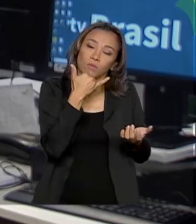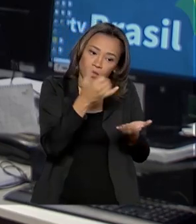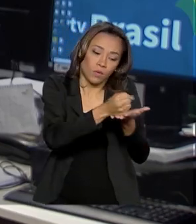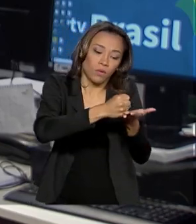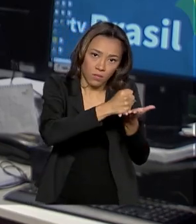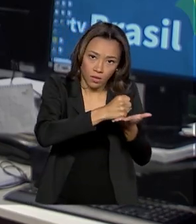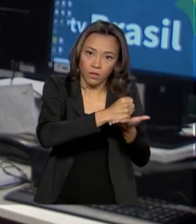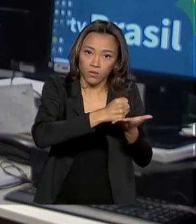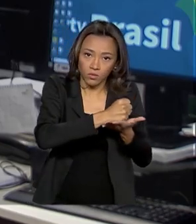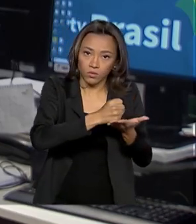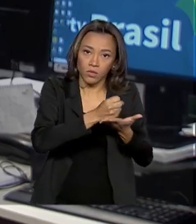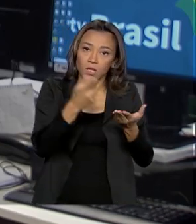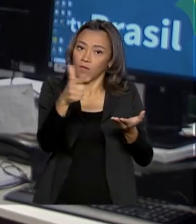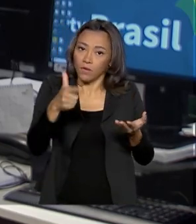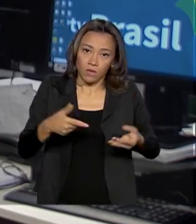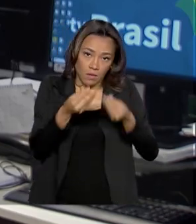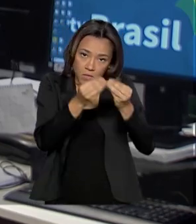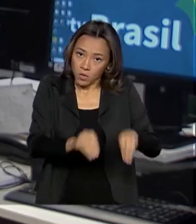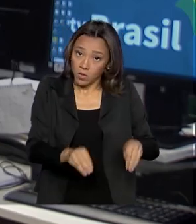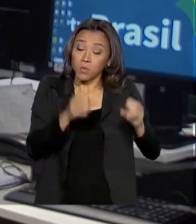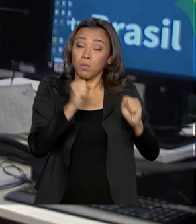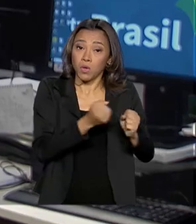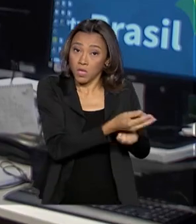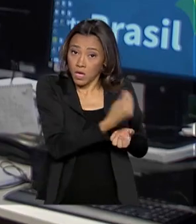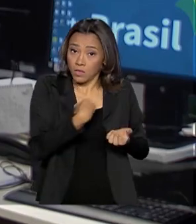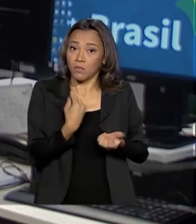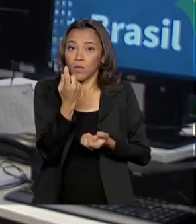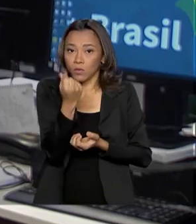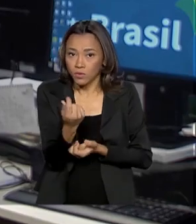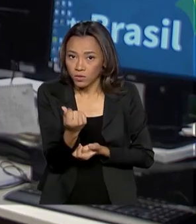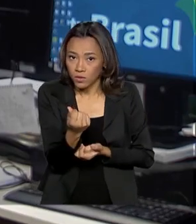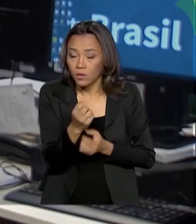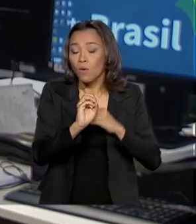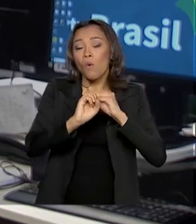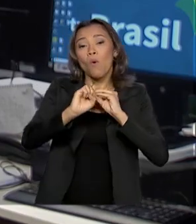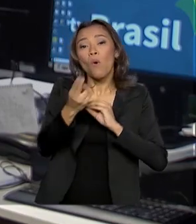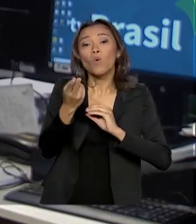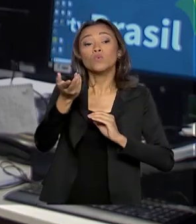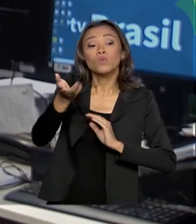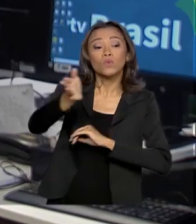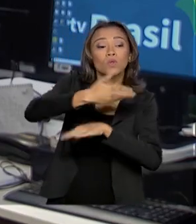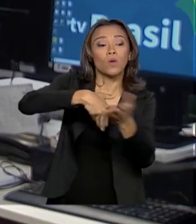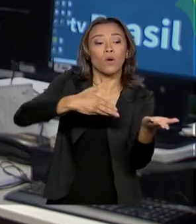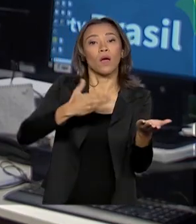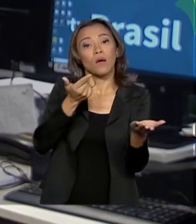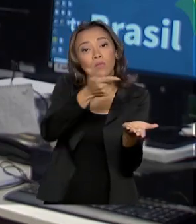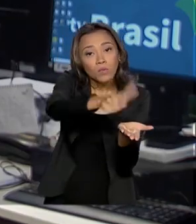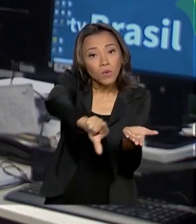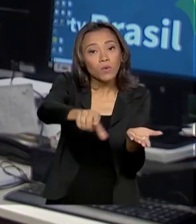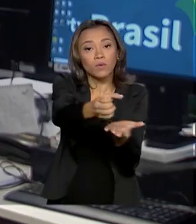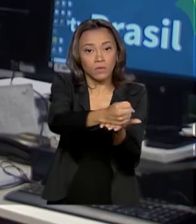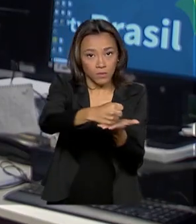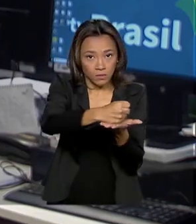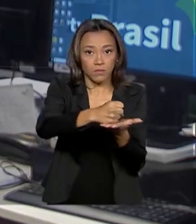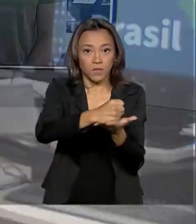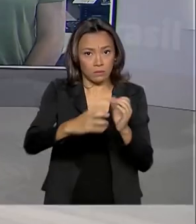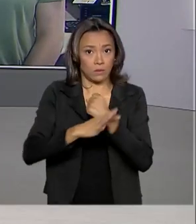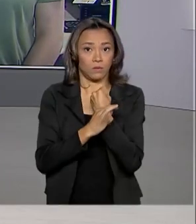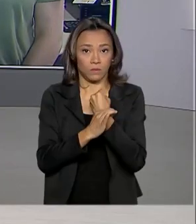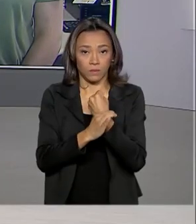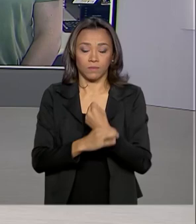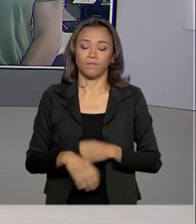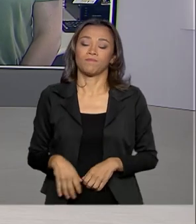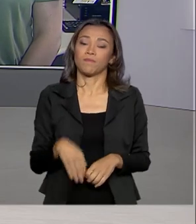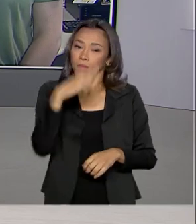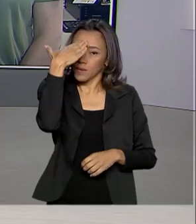pode optar ou por receber o dinheiro de volta ou por trocar por um produto de um lote seguro. Renata? Obrigada,